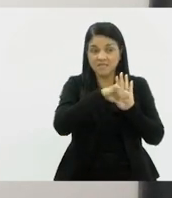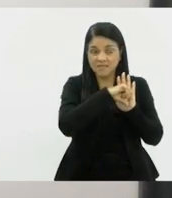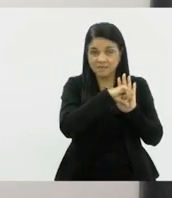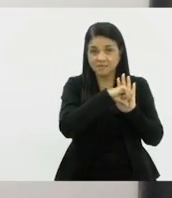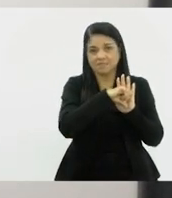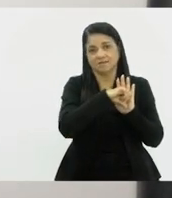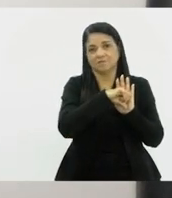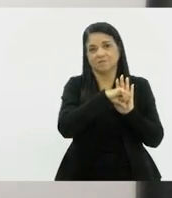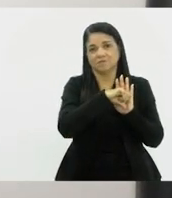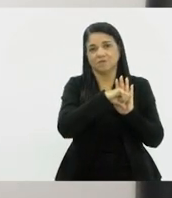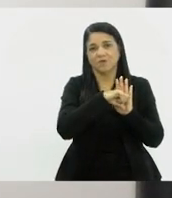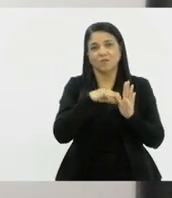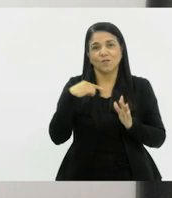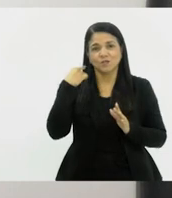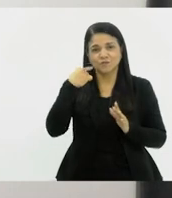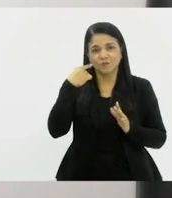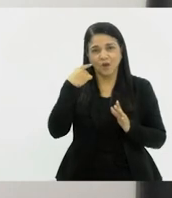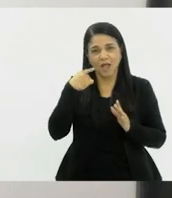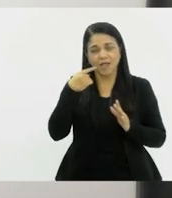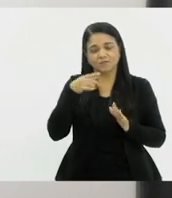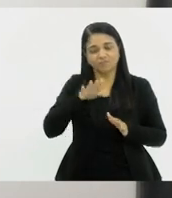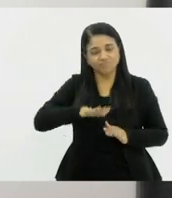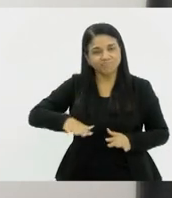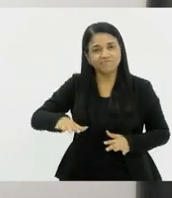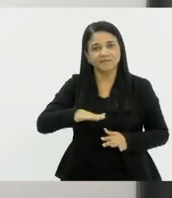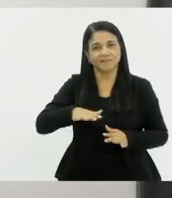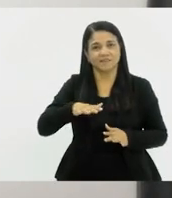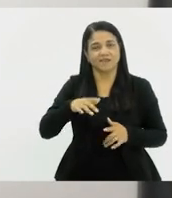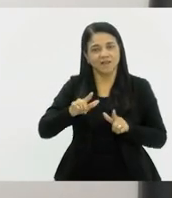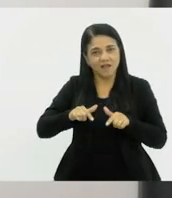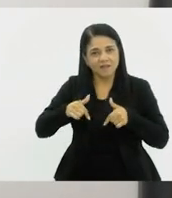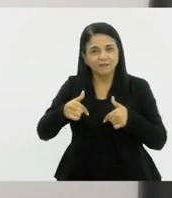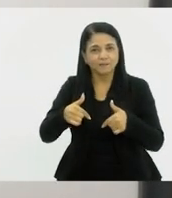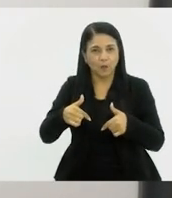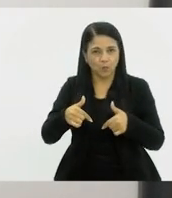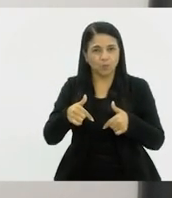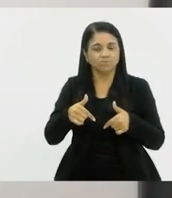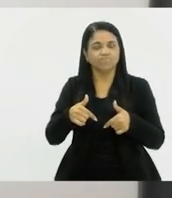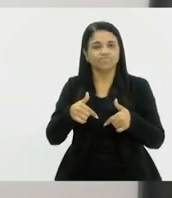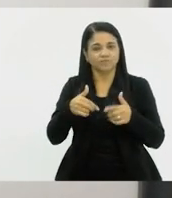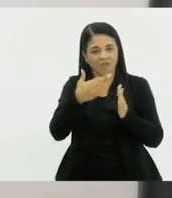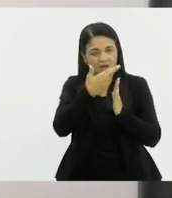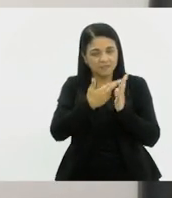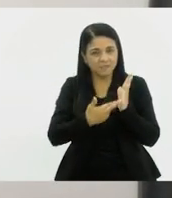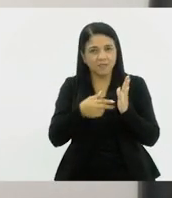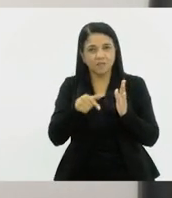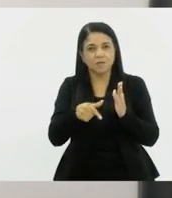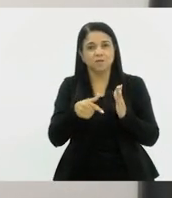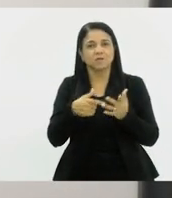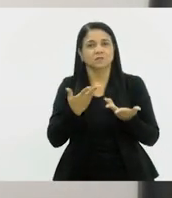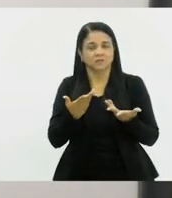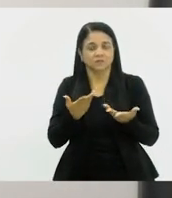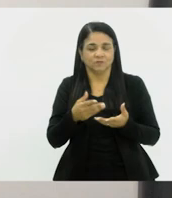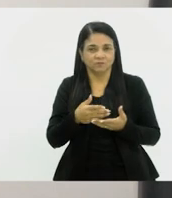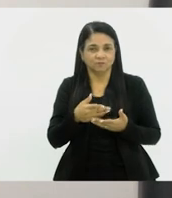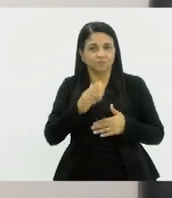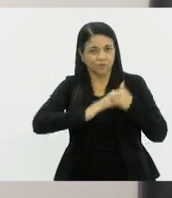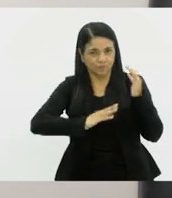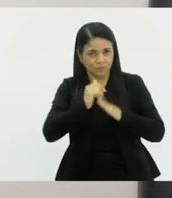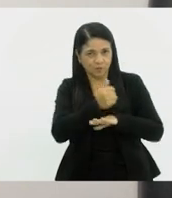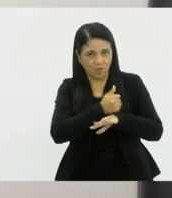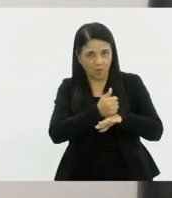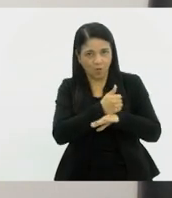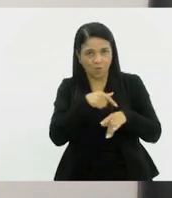verdade a sua atuação política naquele território né fazendo ilações sobre a sua atividade profissional Então